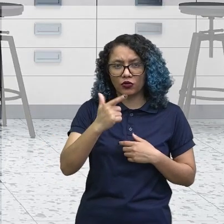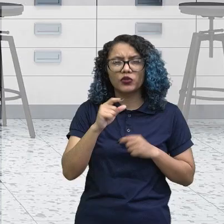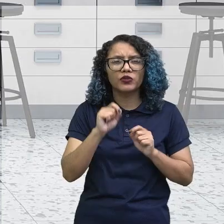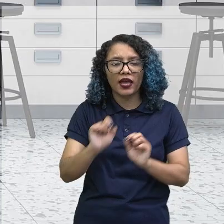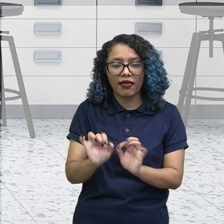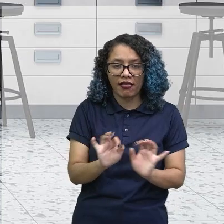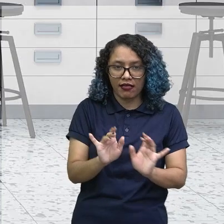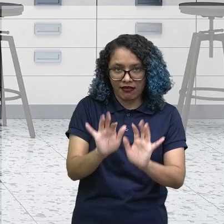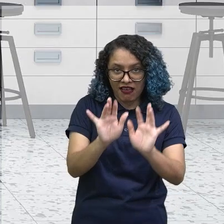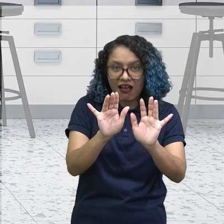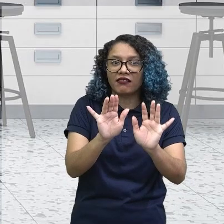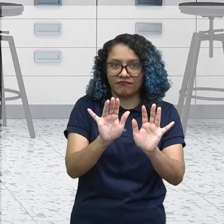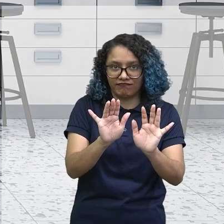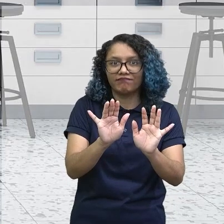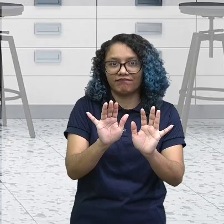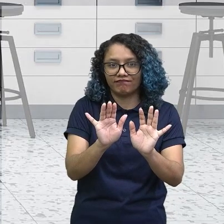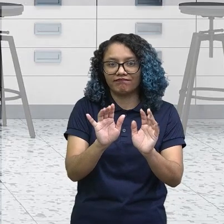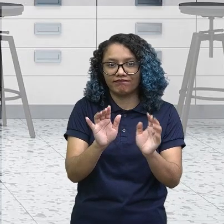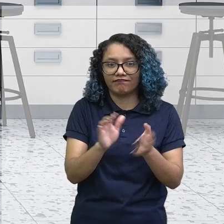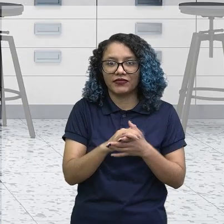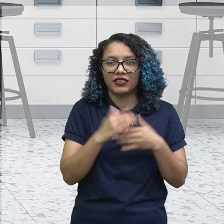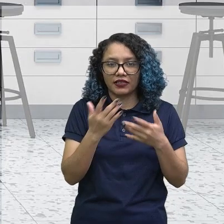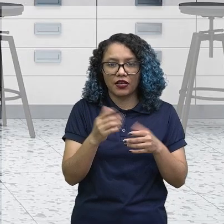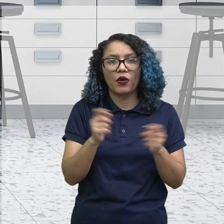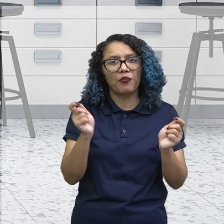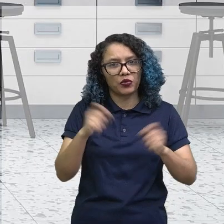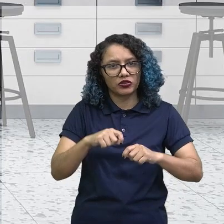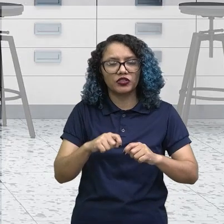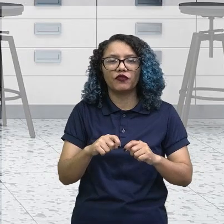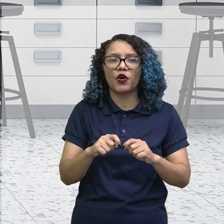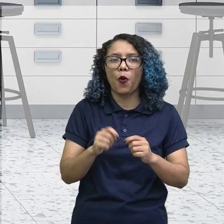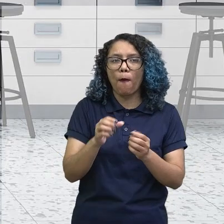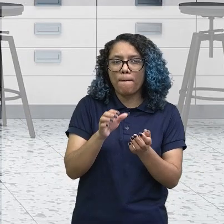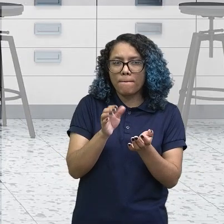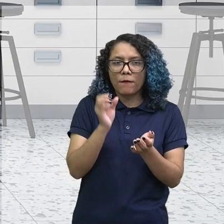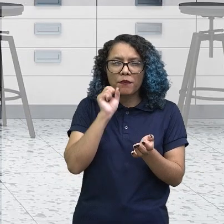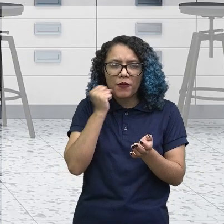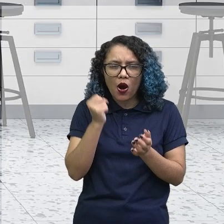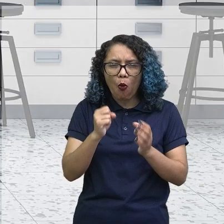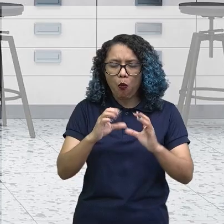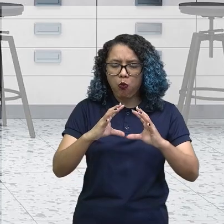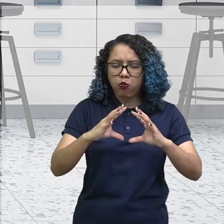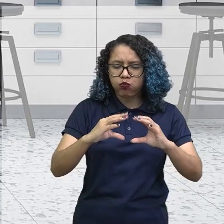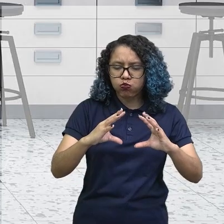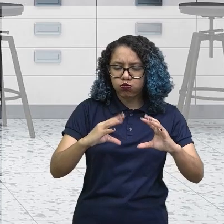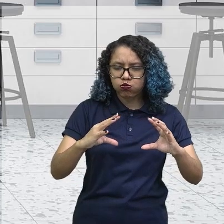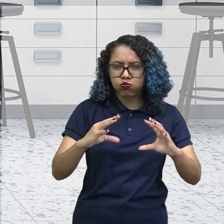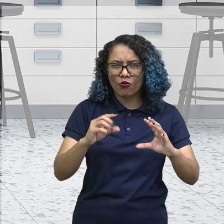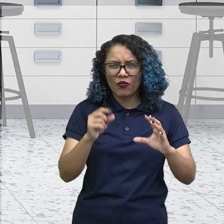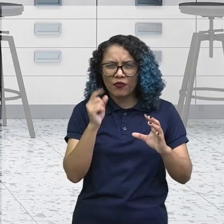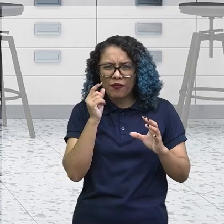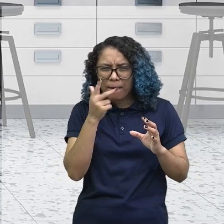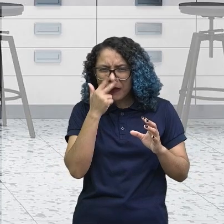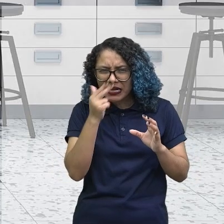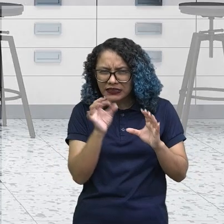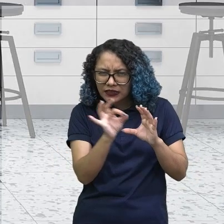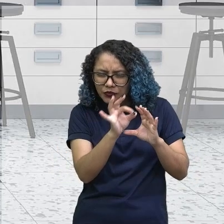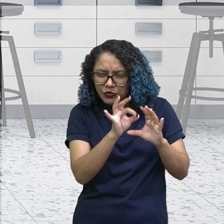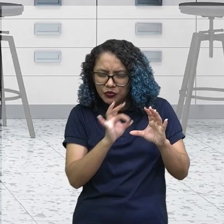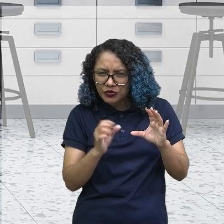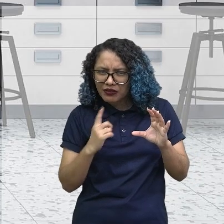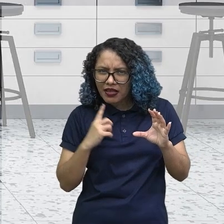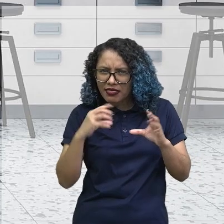gás, né? Então é ele que vai fazer aquele pão ficar fofinho. Não tem aqueles espaços, tipo uns buraquinhos que a gente observa no pão?